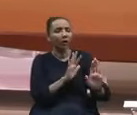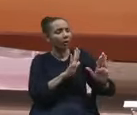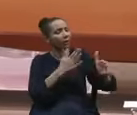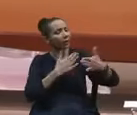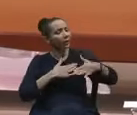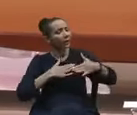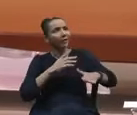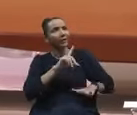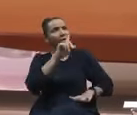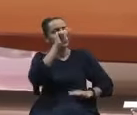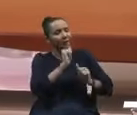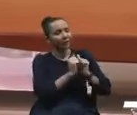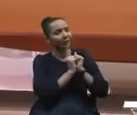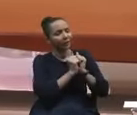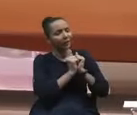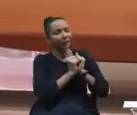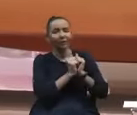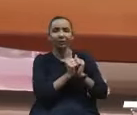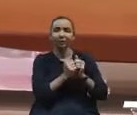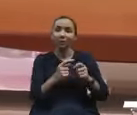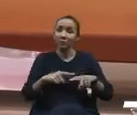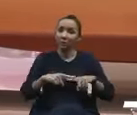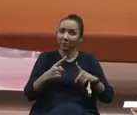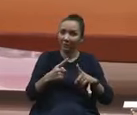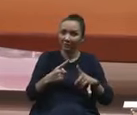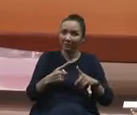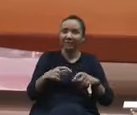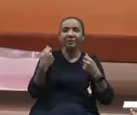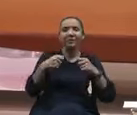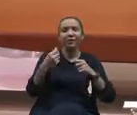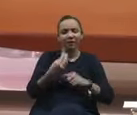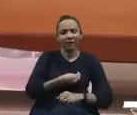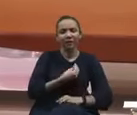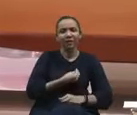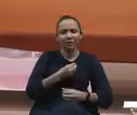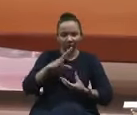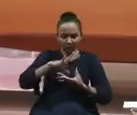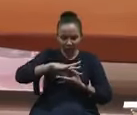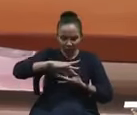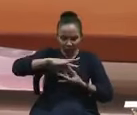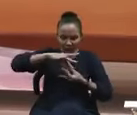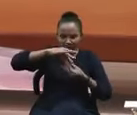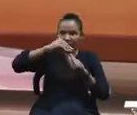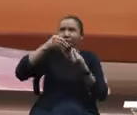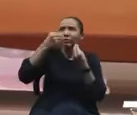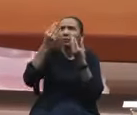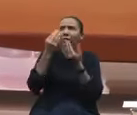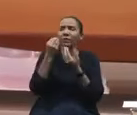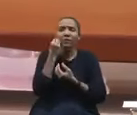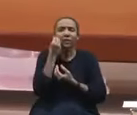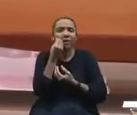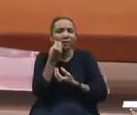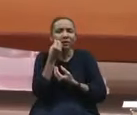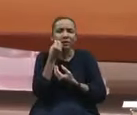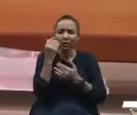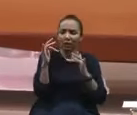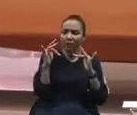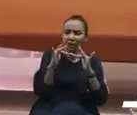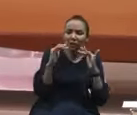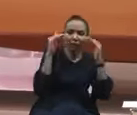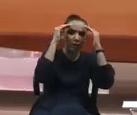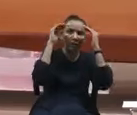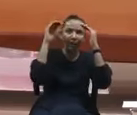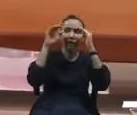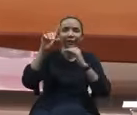viver o sobrenatural ele tem que sair da onde da carne tu na carne tu não vai ver Sobrenatural e o problema